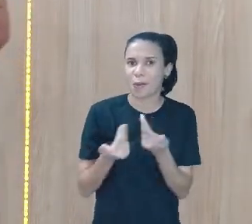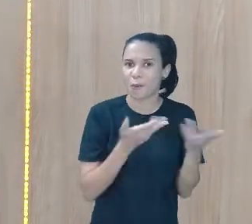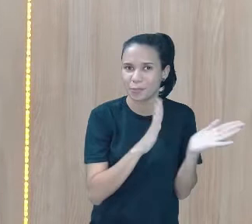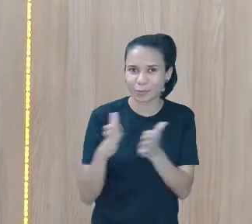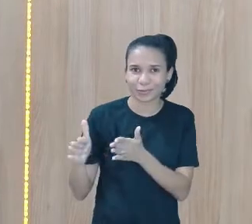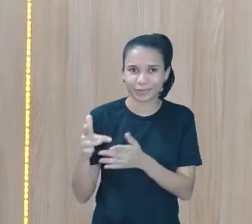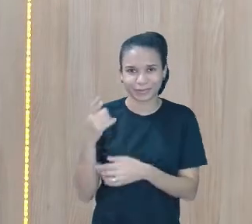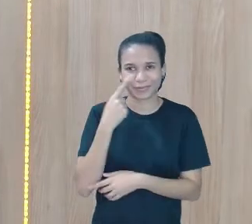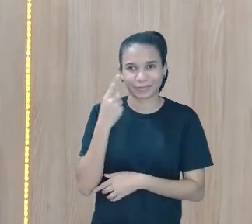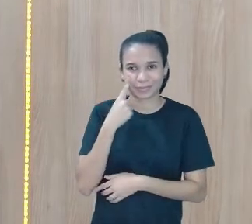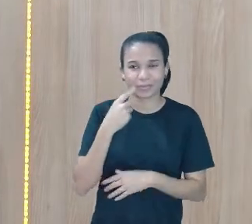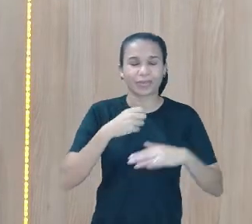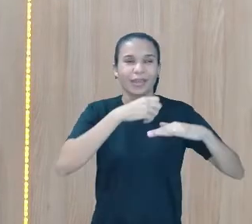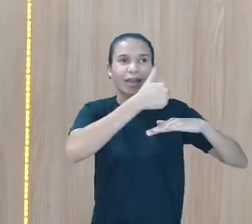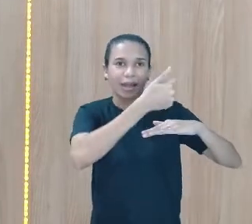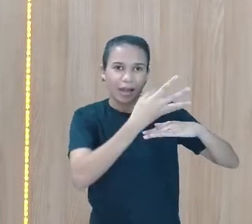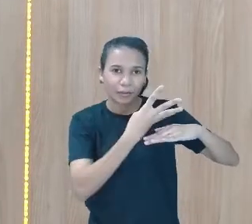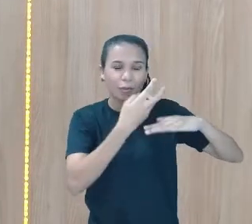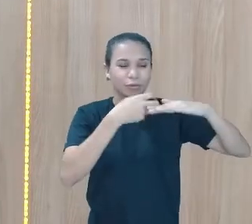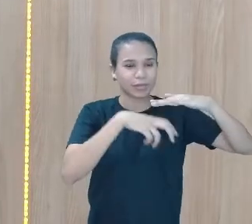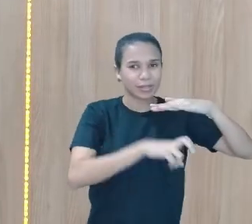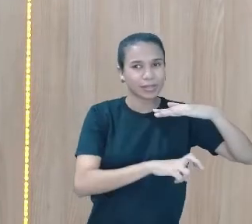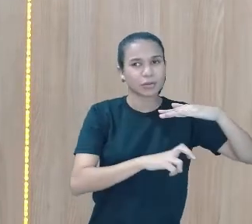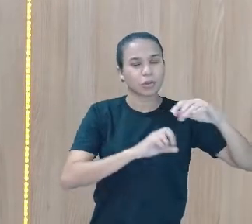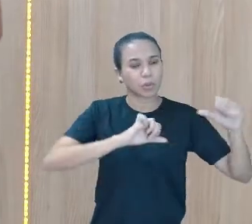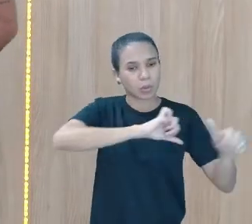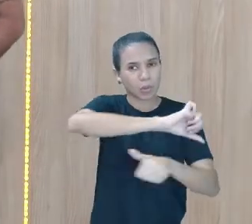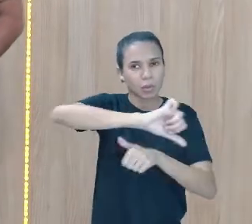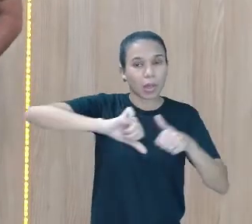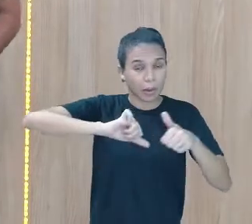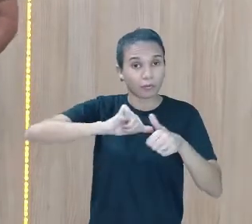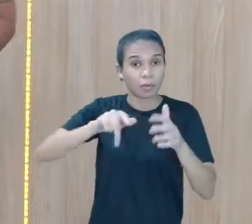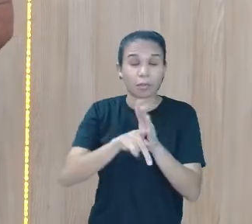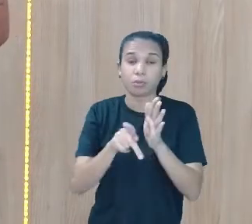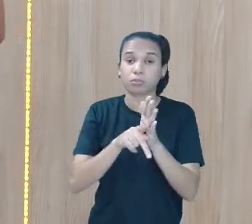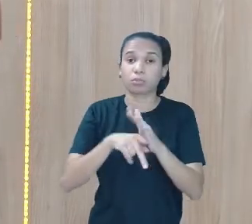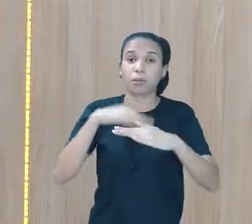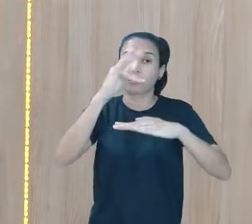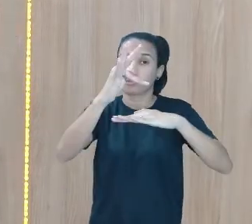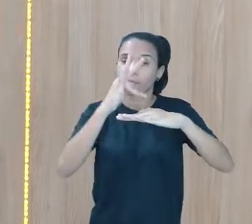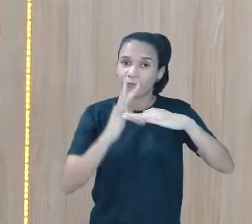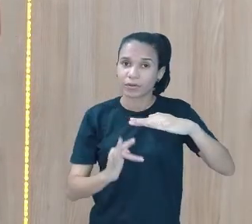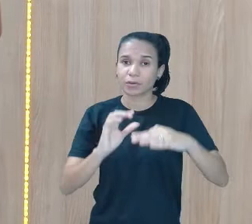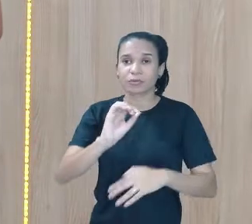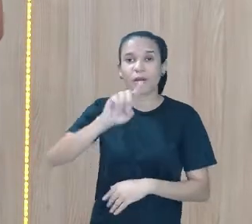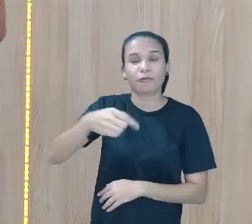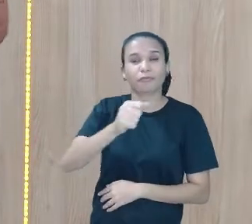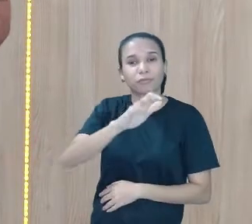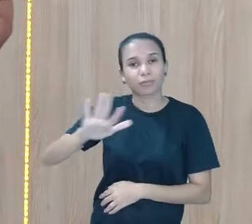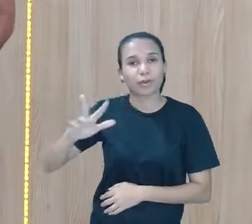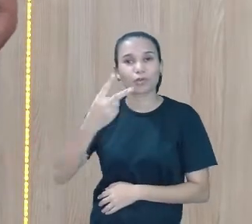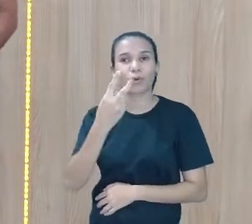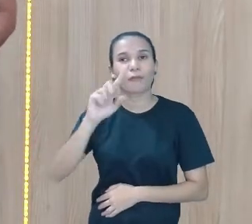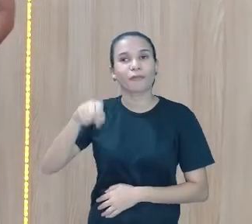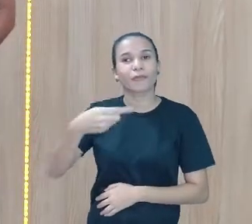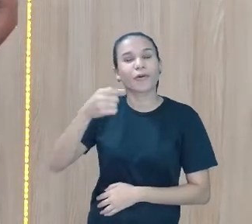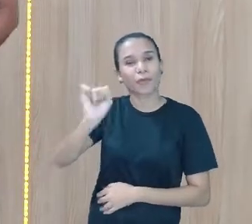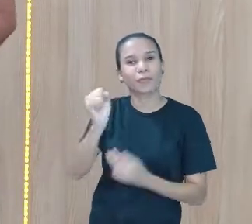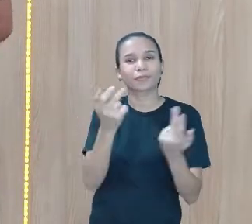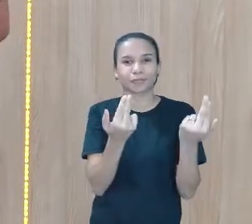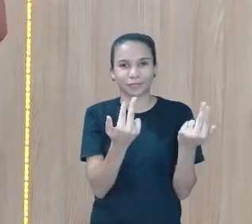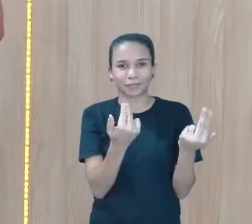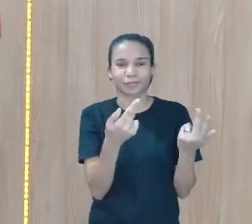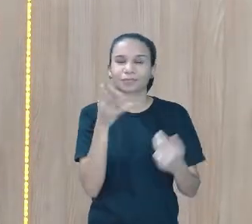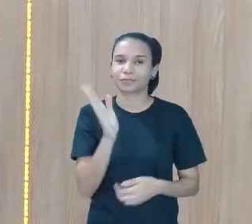coisa. 14 sobre 5, transformei numa fração decimal, deu 2,8, naquele ponto